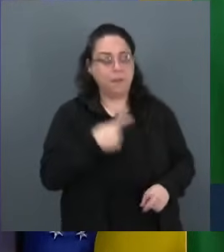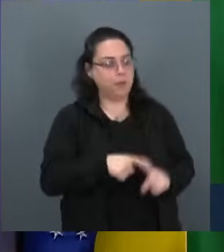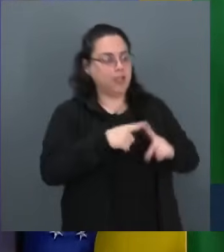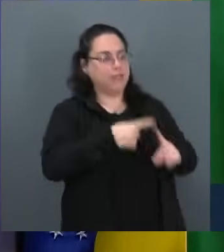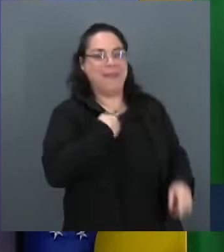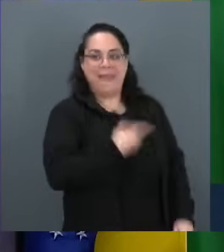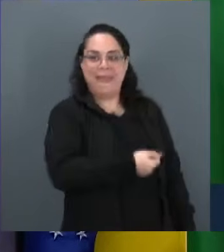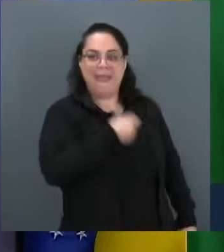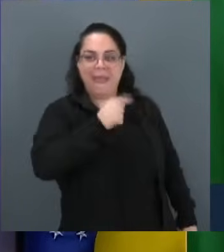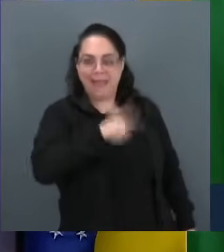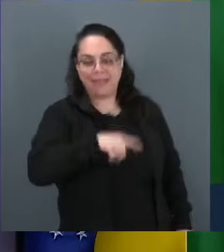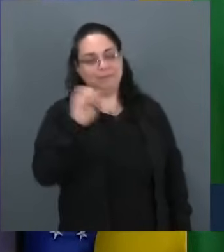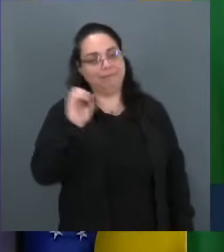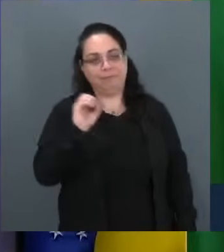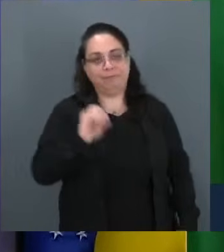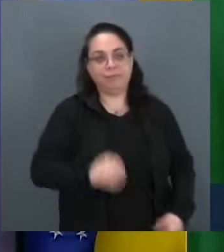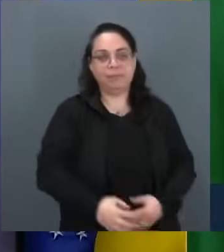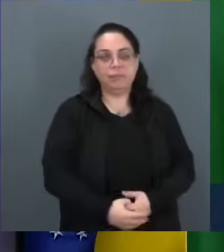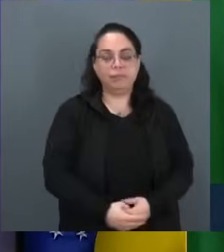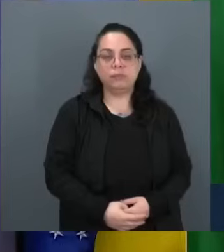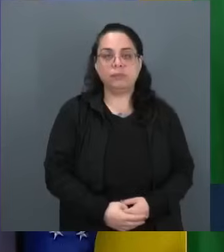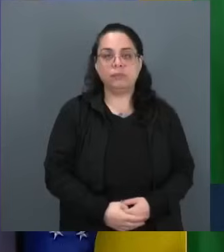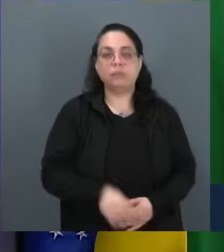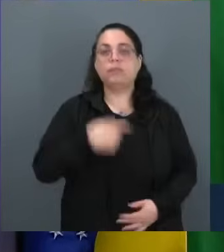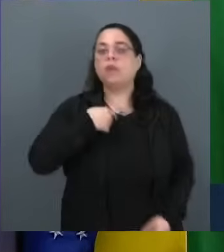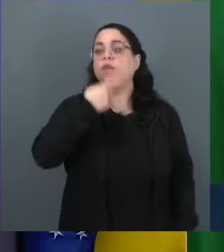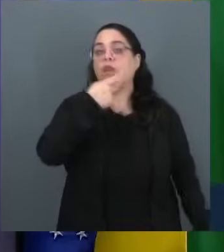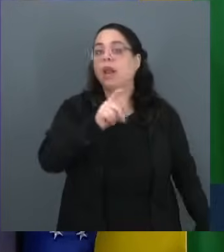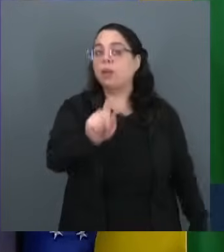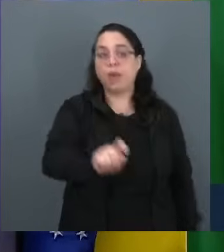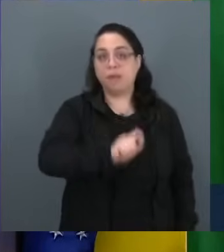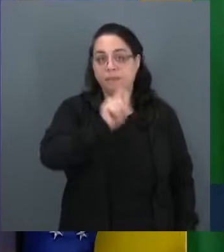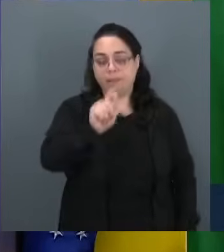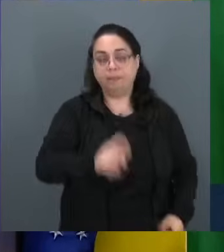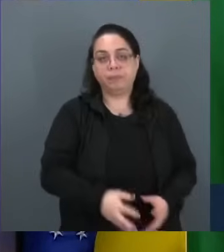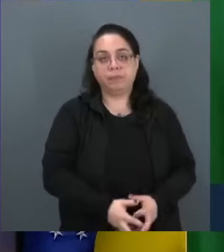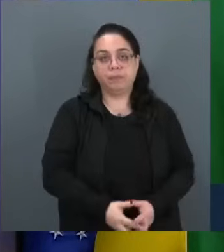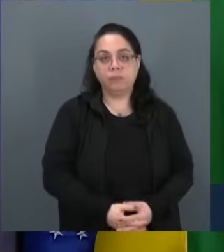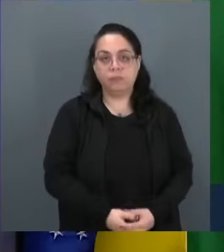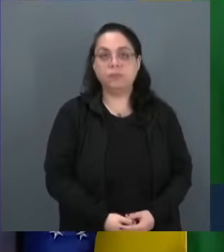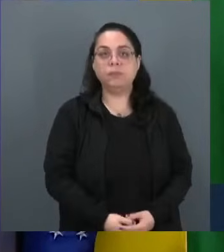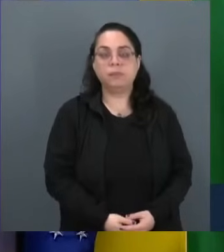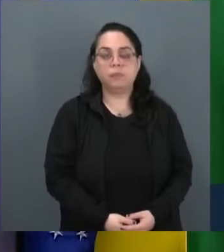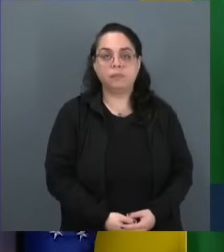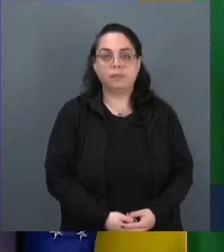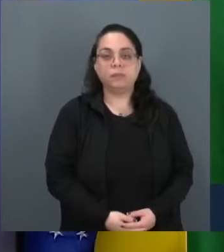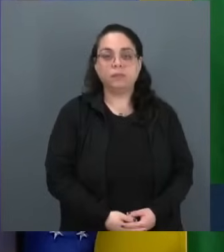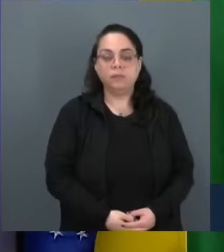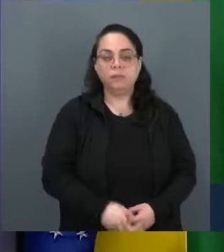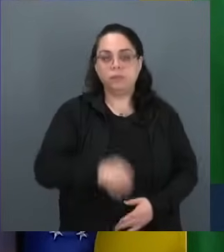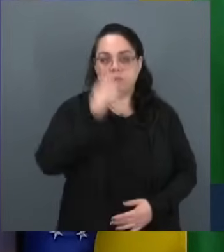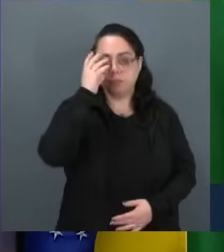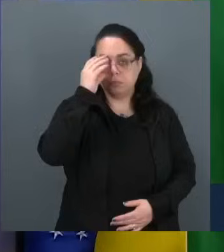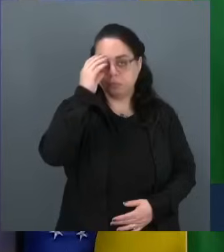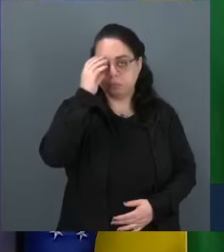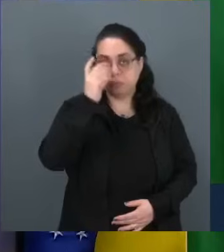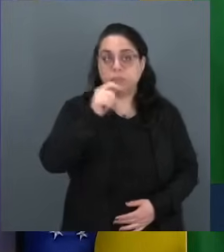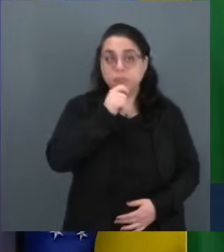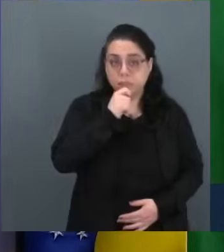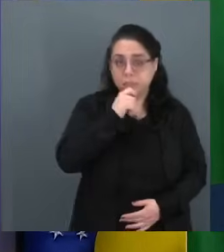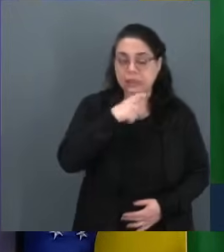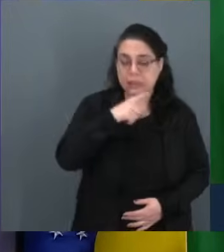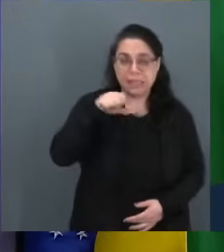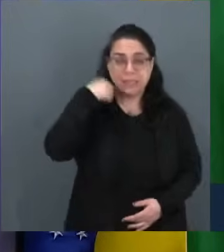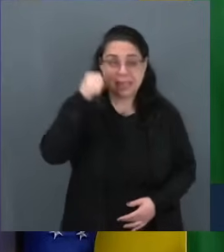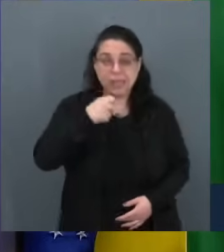Mas eu vou dizer uma coisa: Ainda tem senador que defende aumentar o mandato para